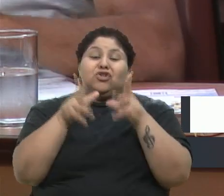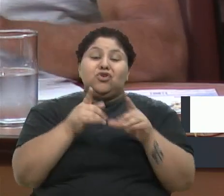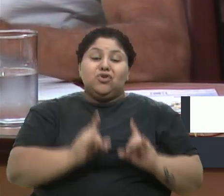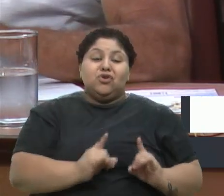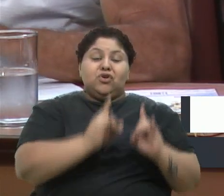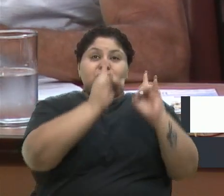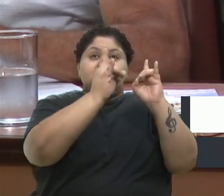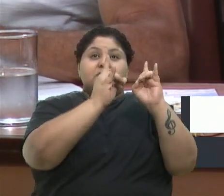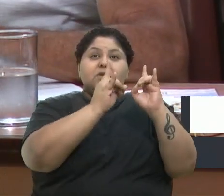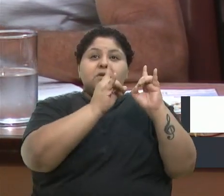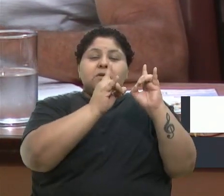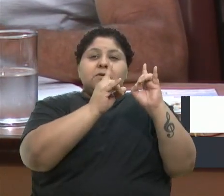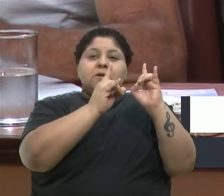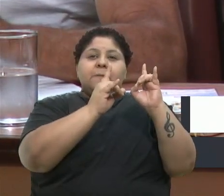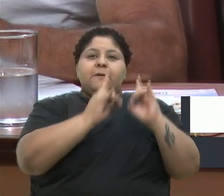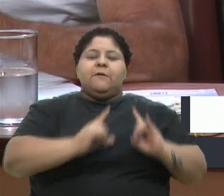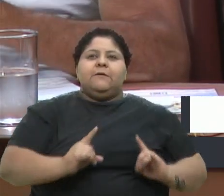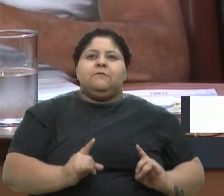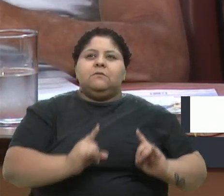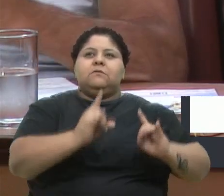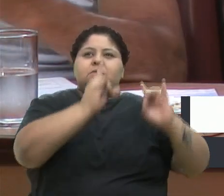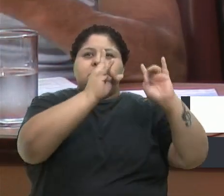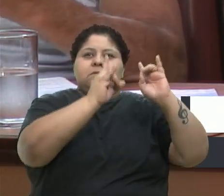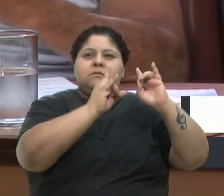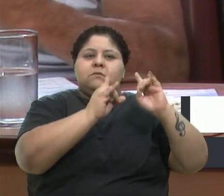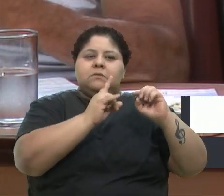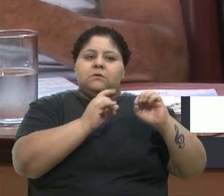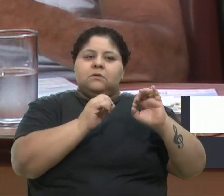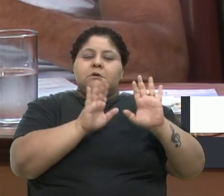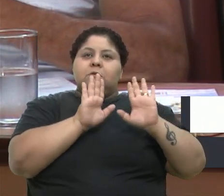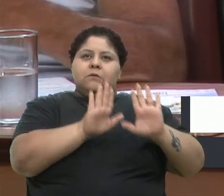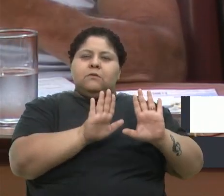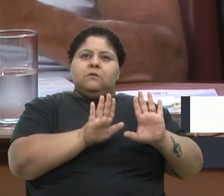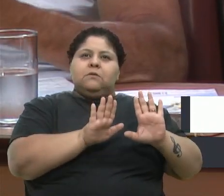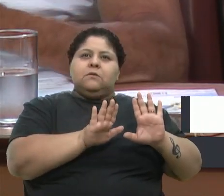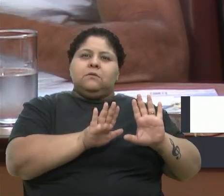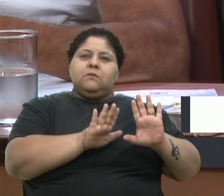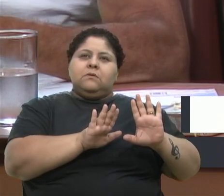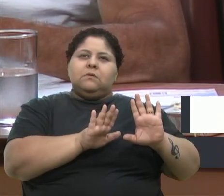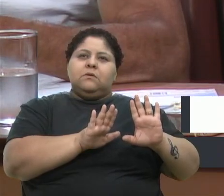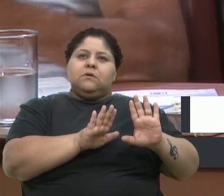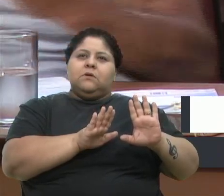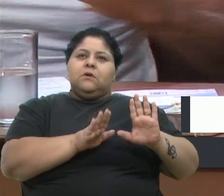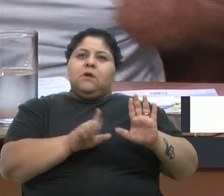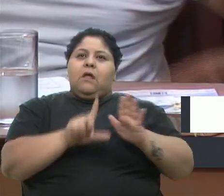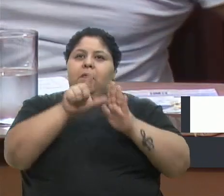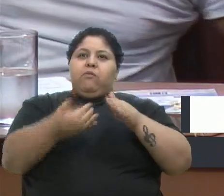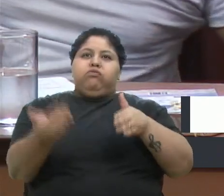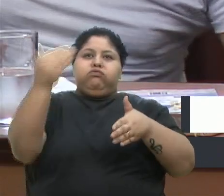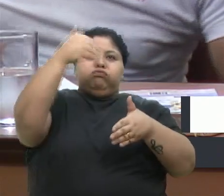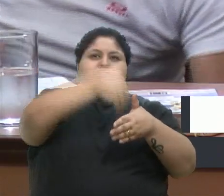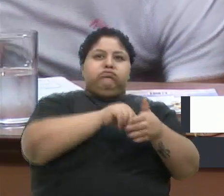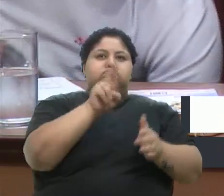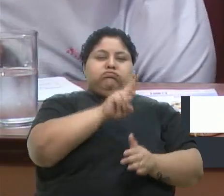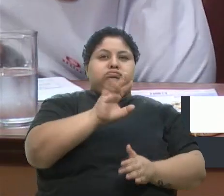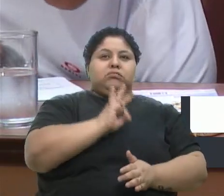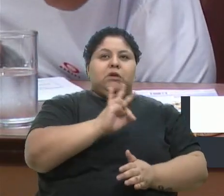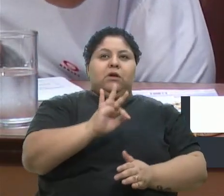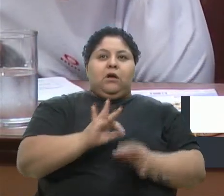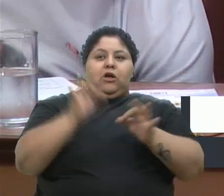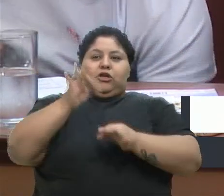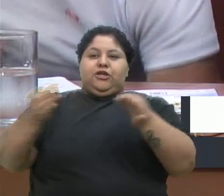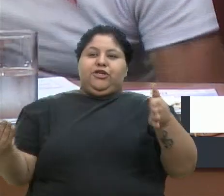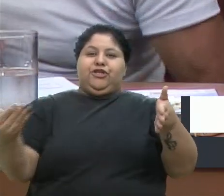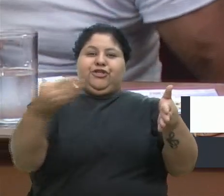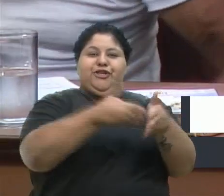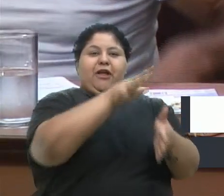estão penhorados, né? Então eu já mudo o meu conceito. Depois a gente instala a Universidade Federal lá, a Justiça vai lá e diz, não, saiam